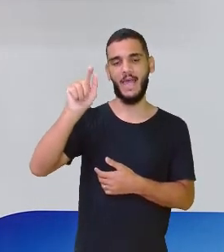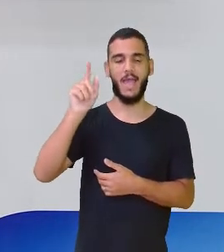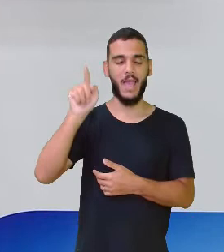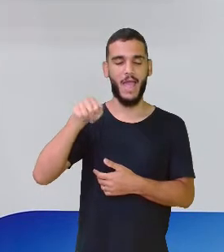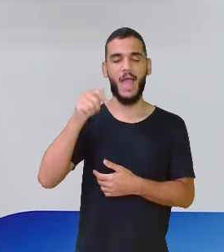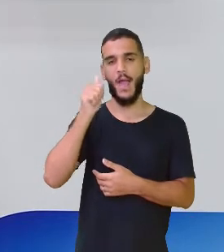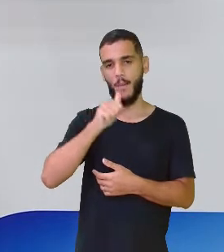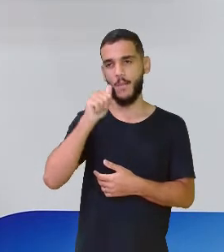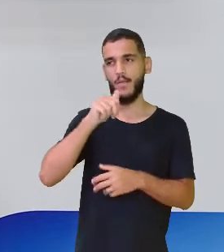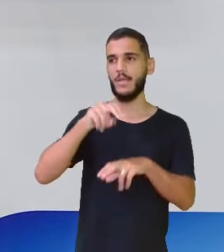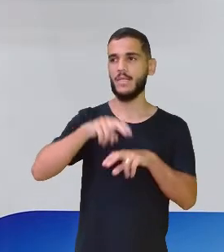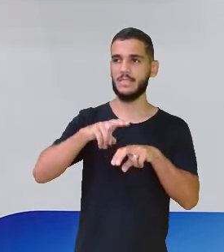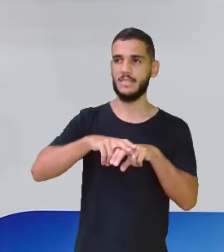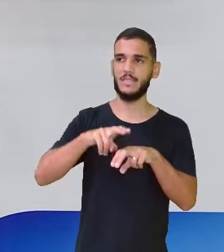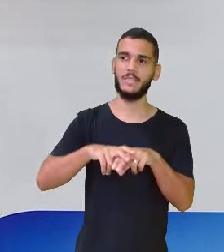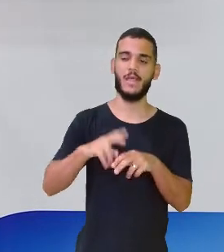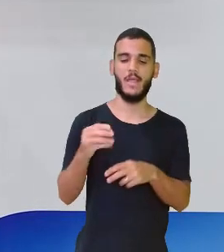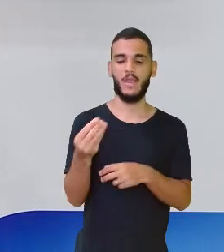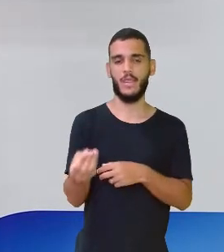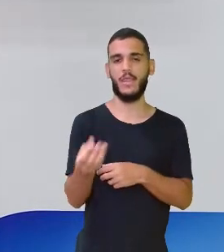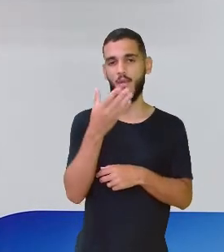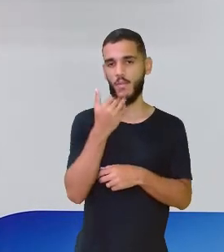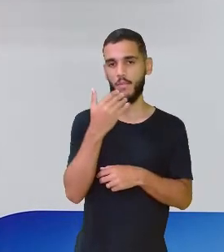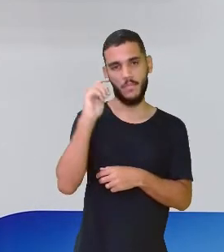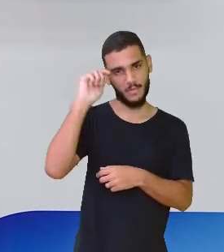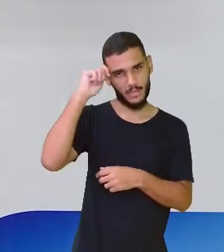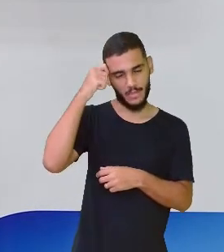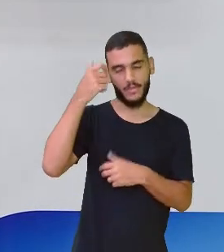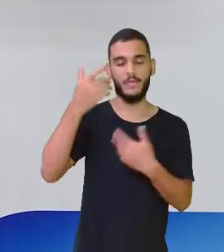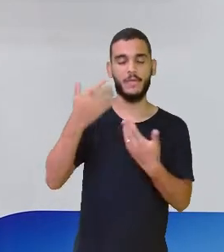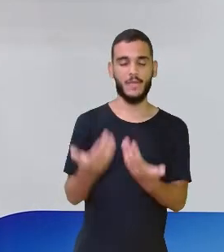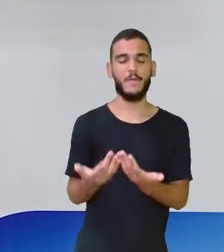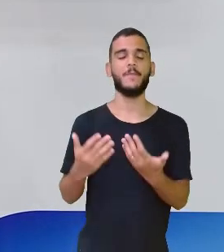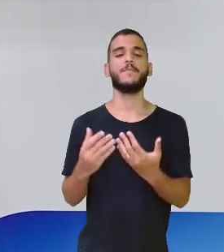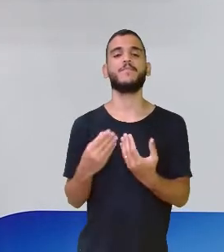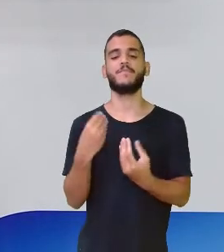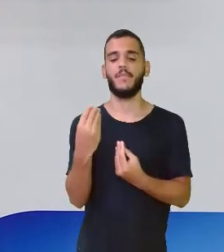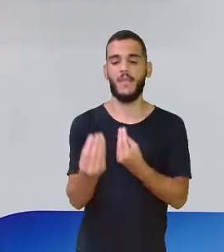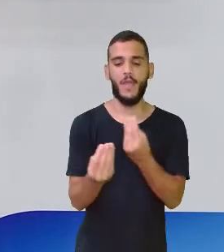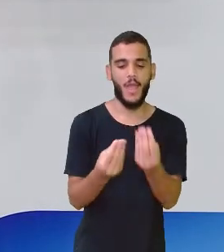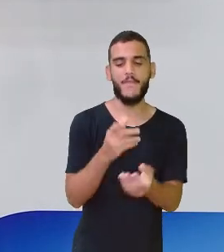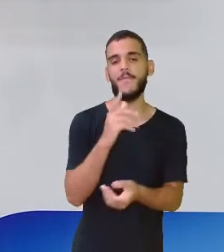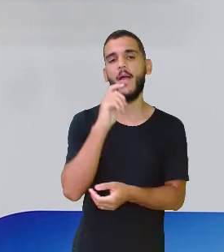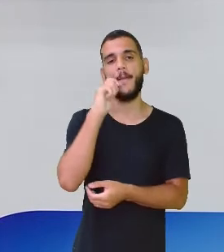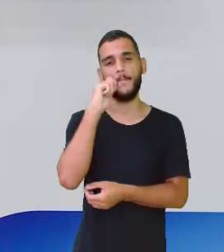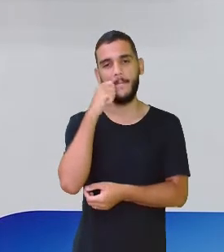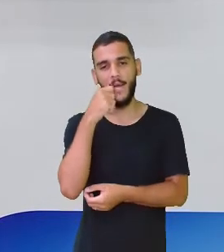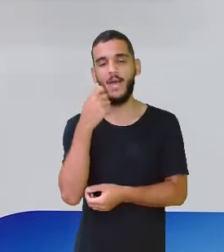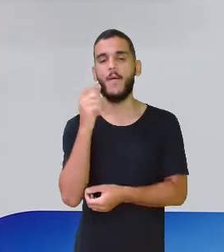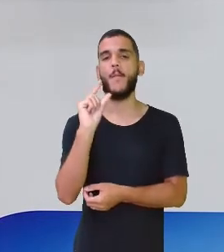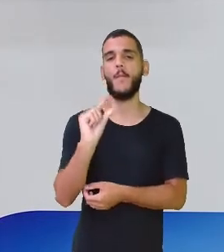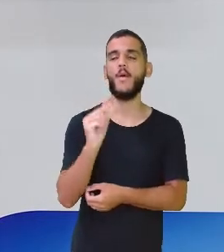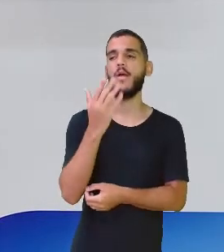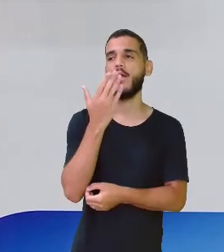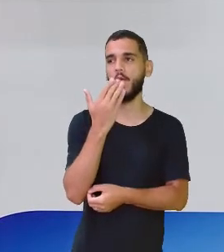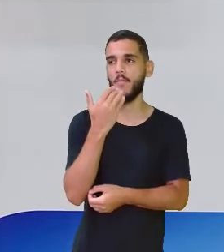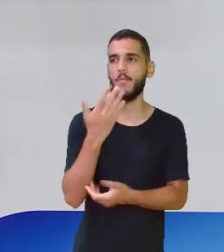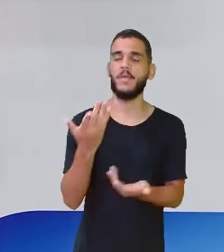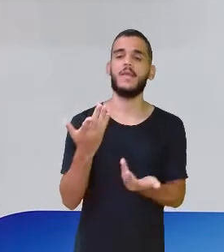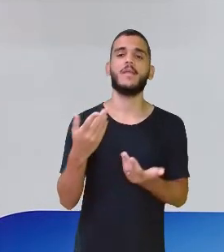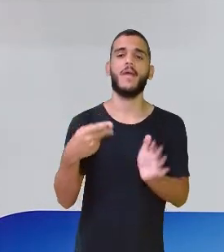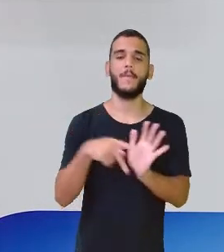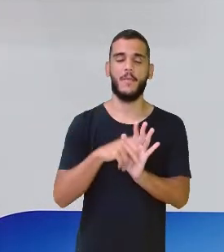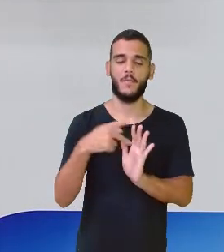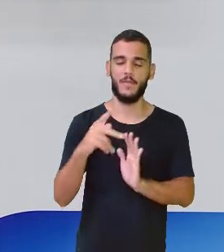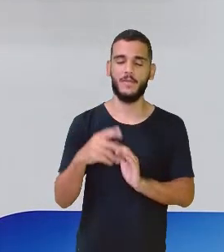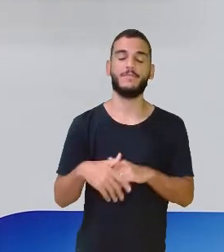Daquela casa grande ali, né? Que alimentava aquelas crianças, às vezes, com um pouco da comida que eles comiam,